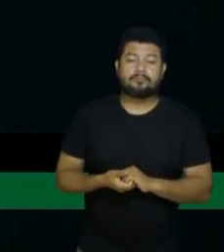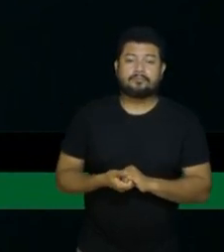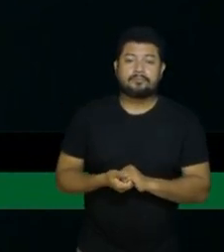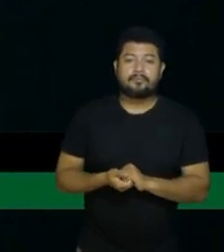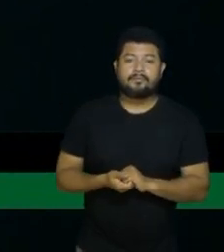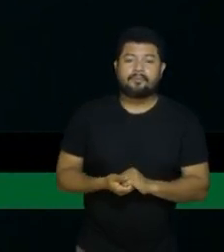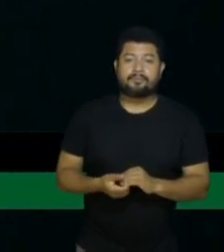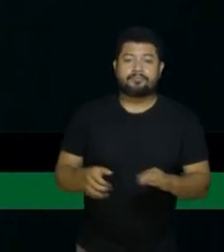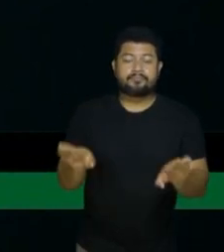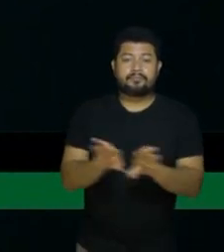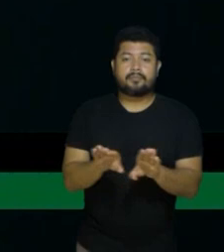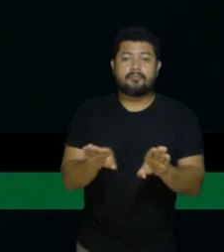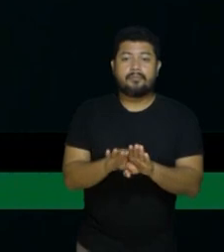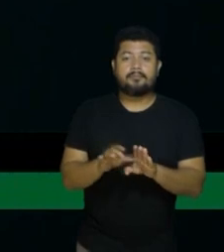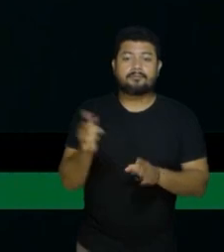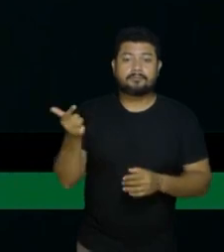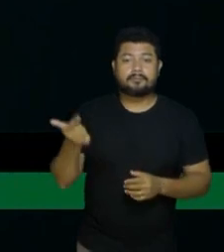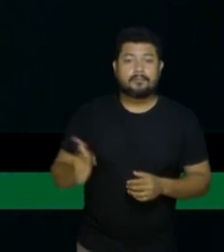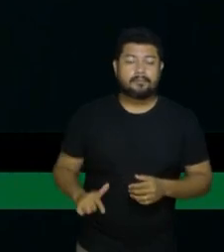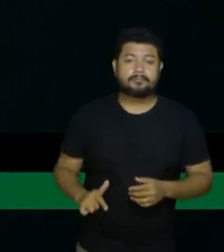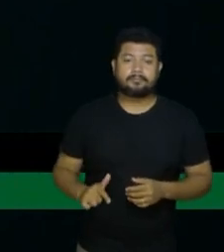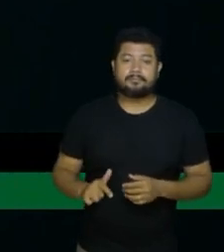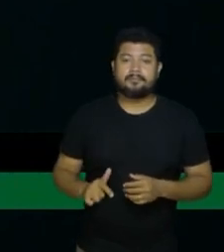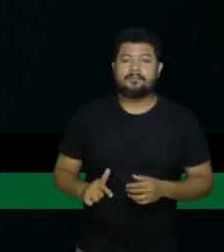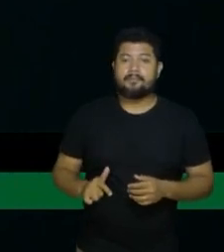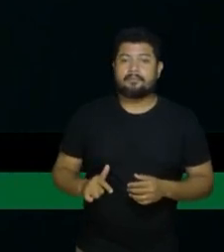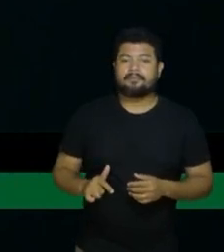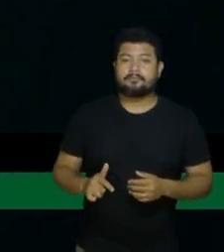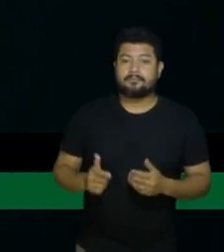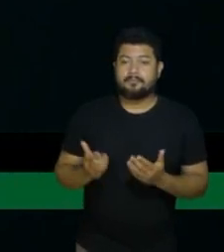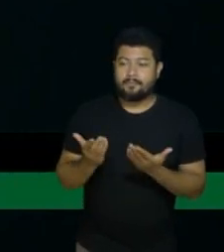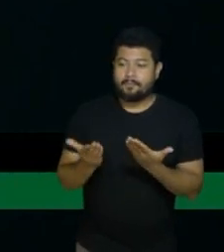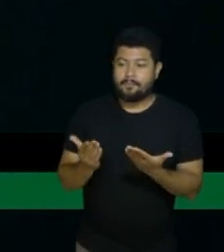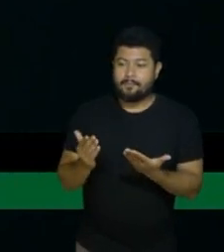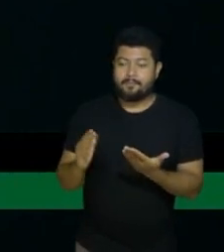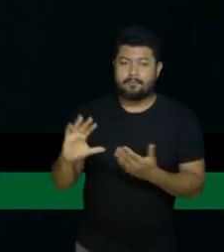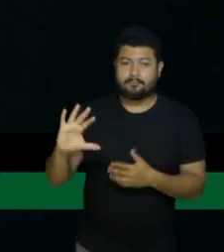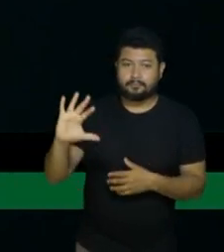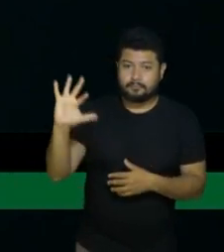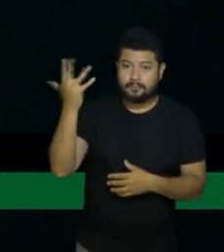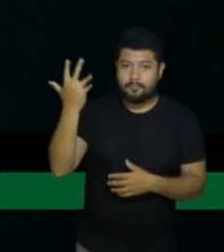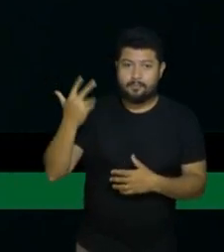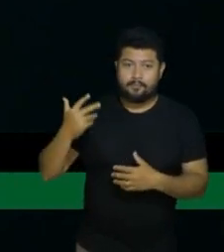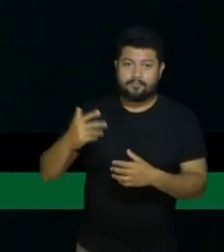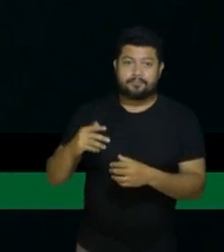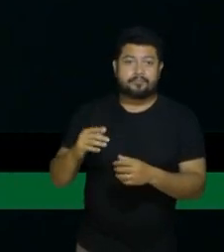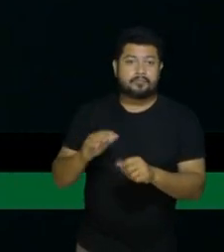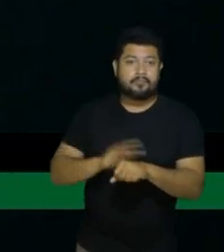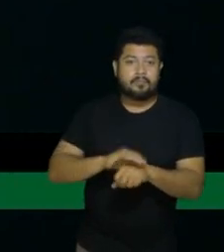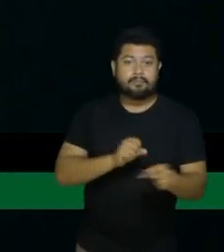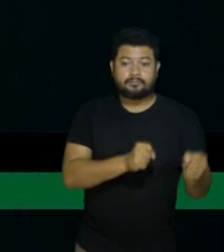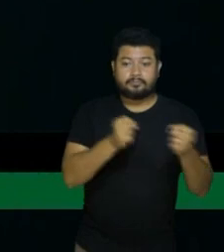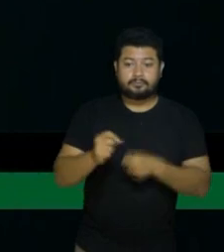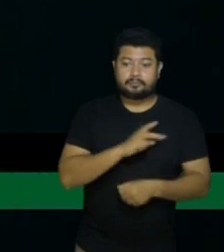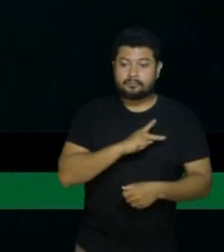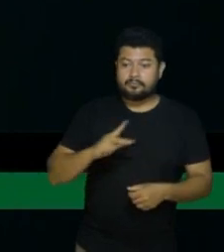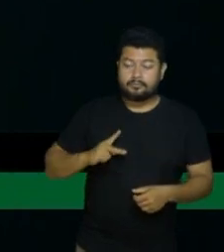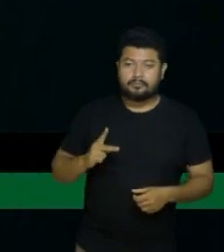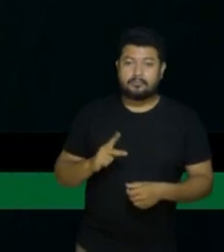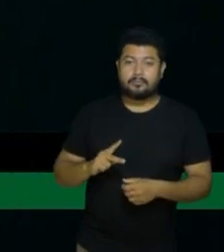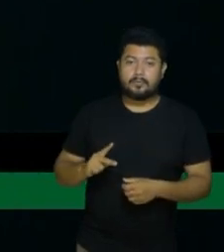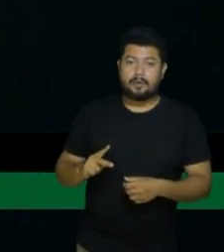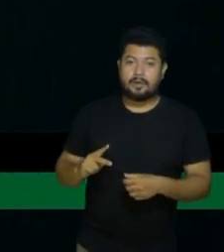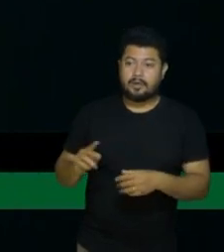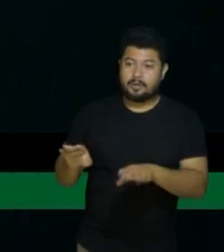também há uma enorme diferença entre o que tem sido feito pelo poder público e pela iniciativa privada